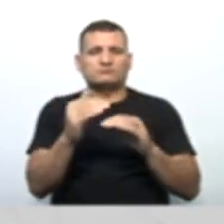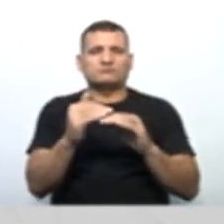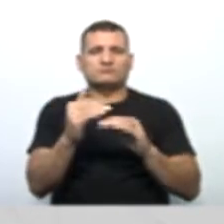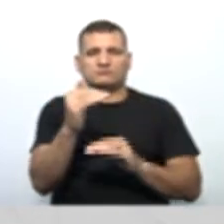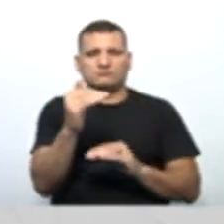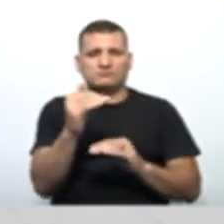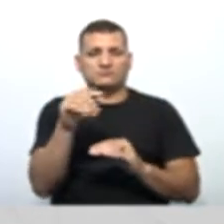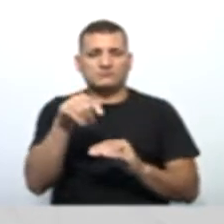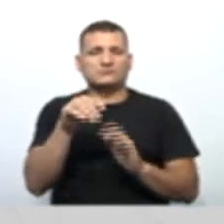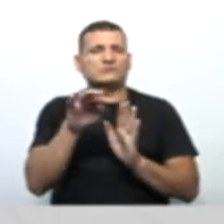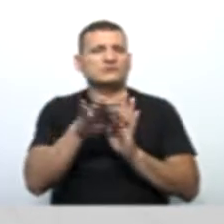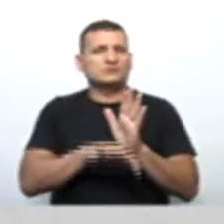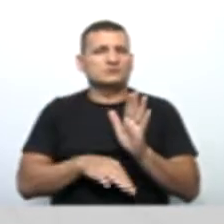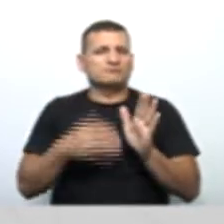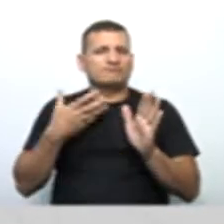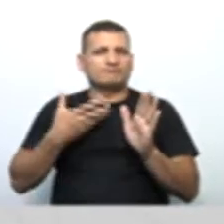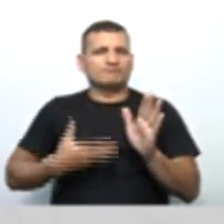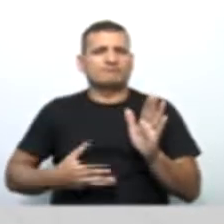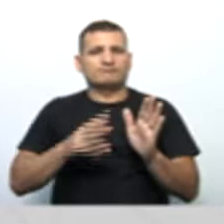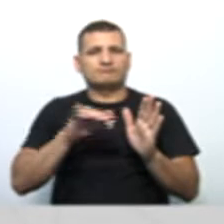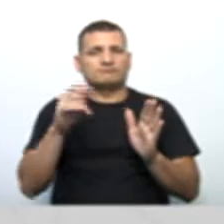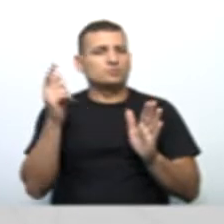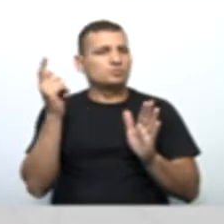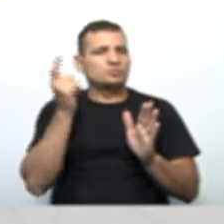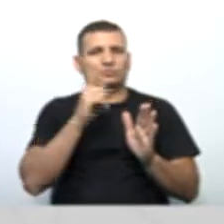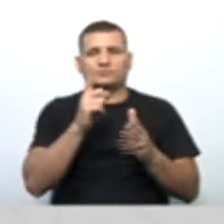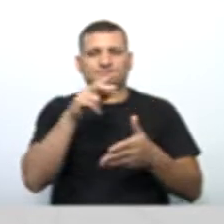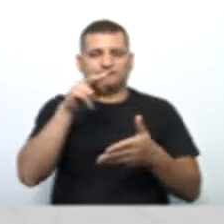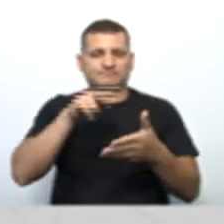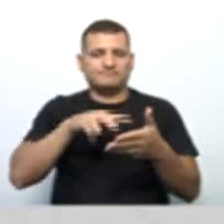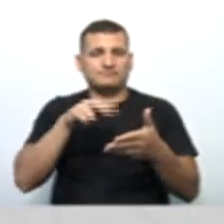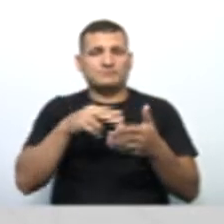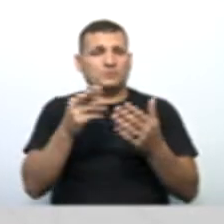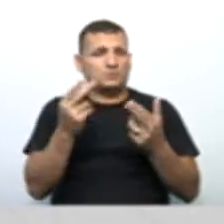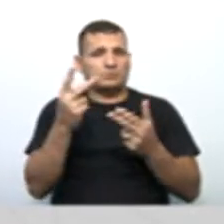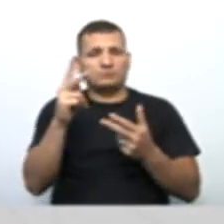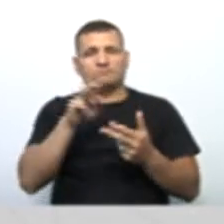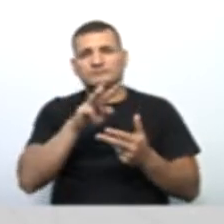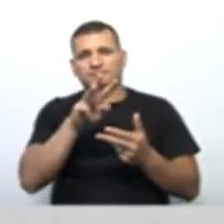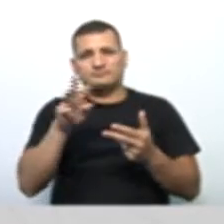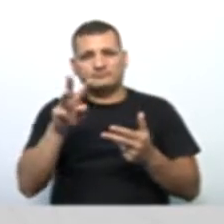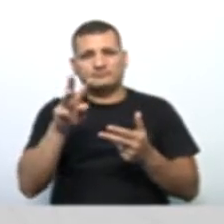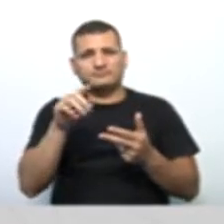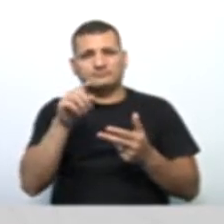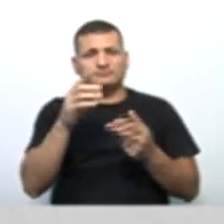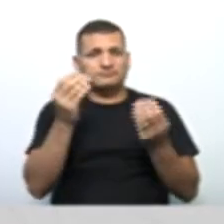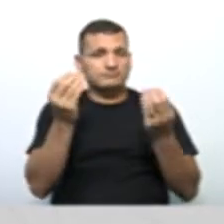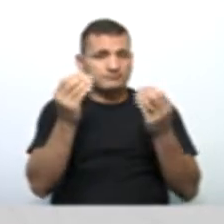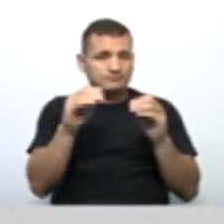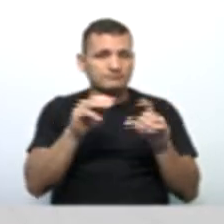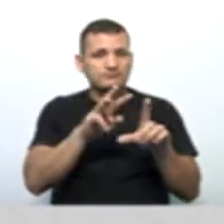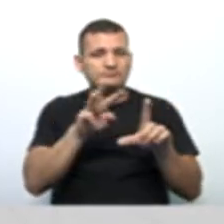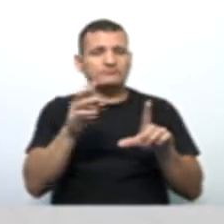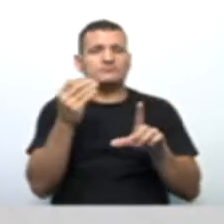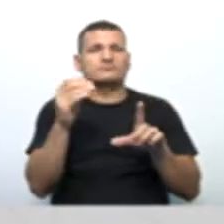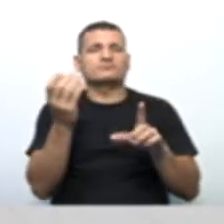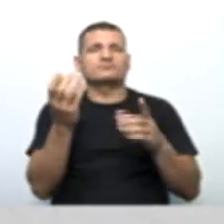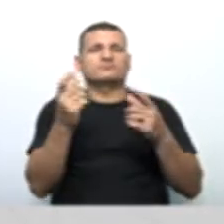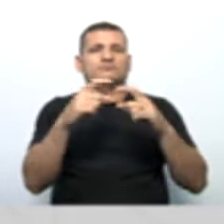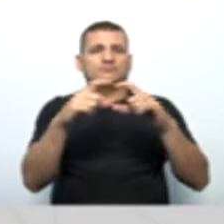ficar muito cansativo e você não vai conseguir ler do mesma forma no seu site onde você colocar você tem que colocar um parágrafo